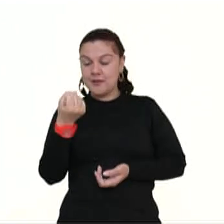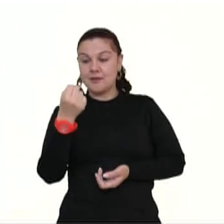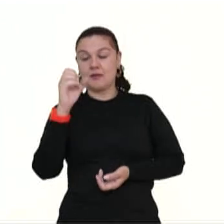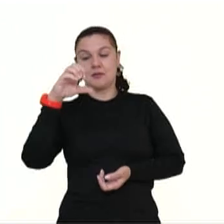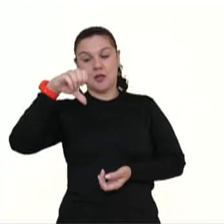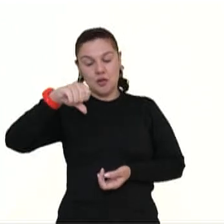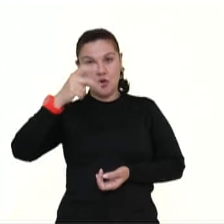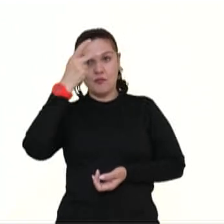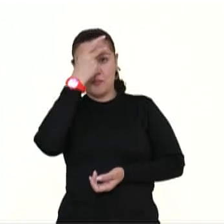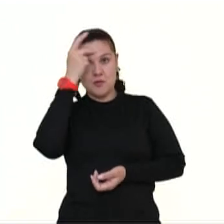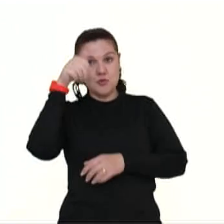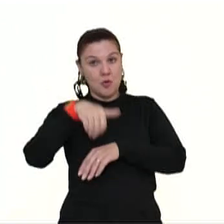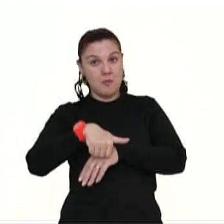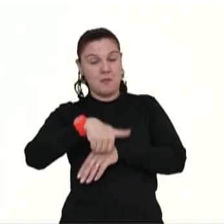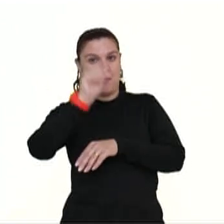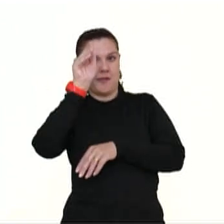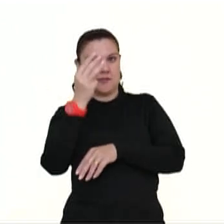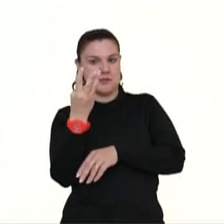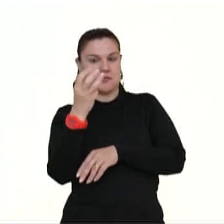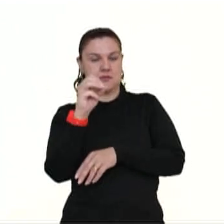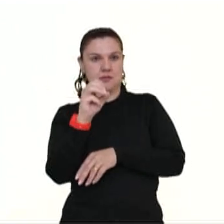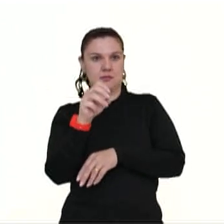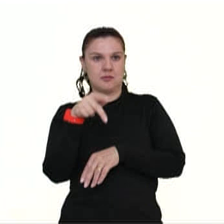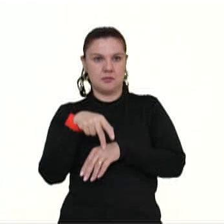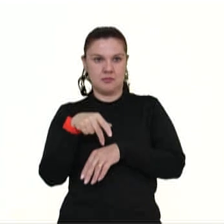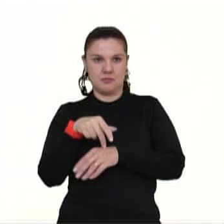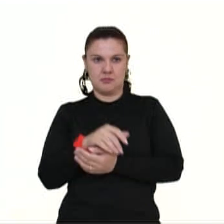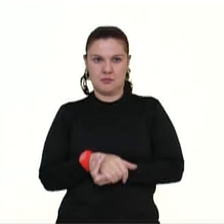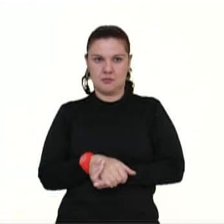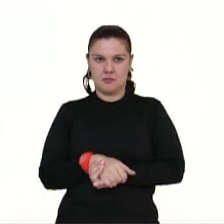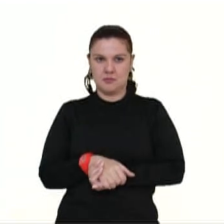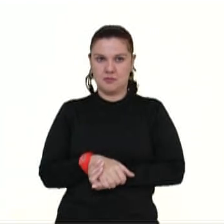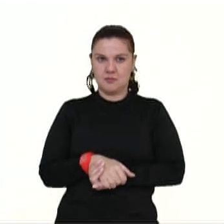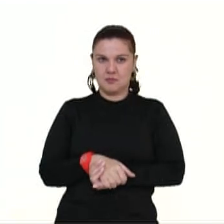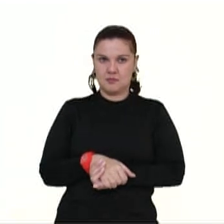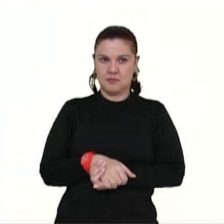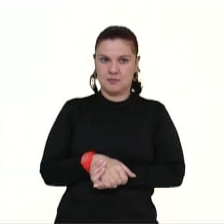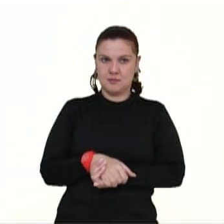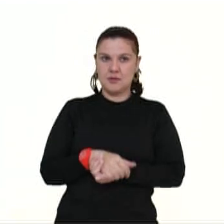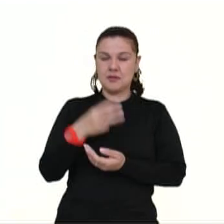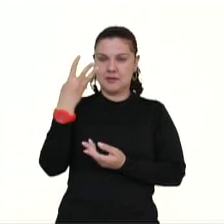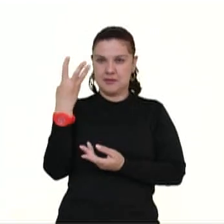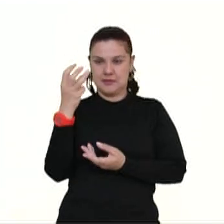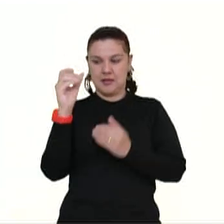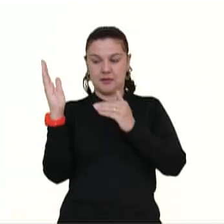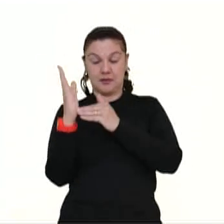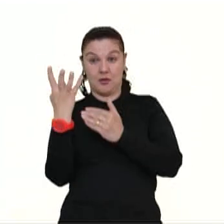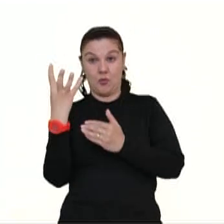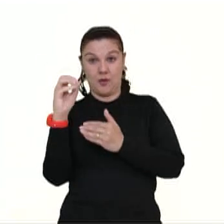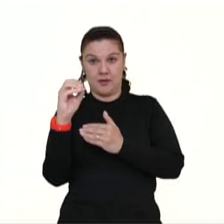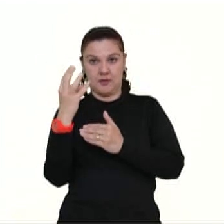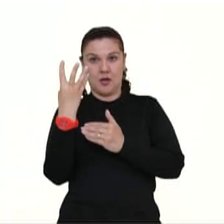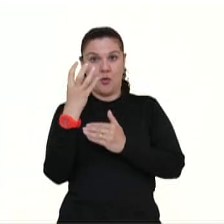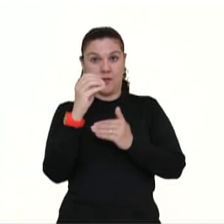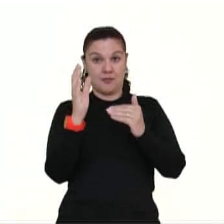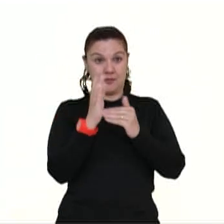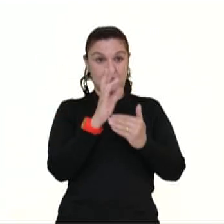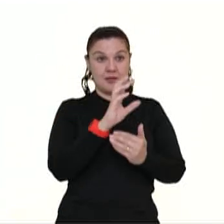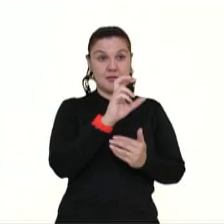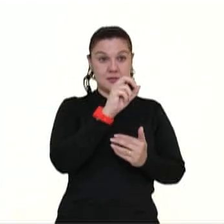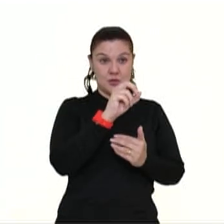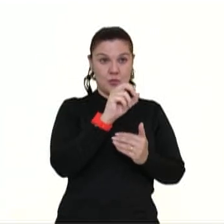89 pessoas com mais de 30 pedras? Mais de 30 pedras, eu tenho que pegar 30, 40, 40, 50 e mais de